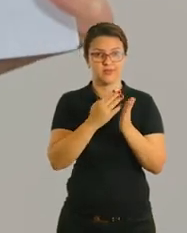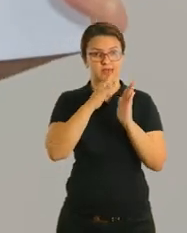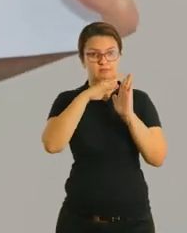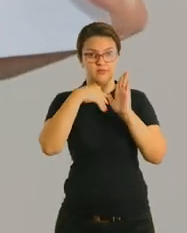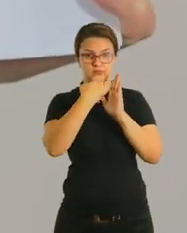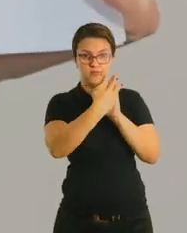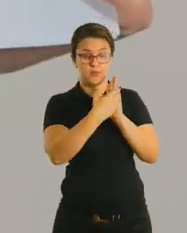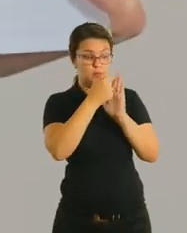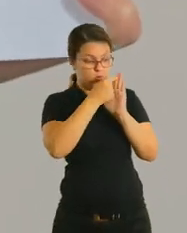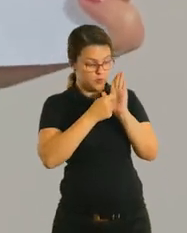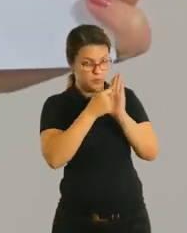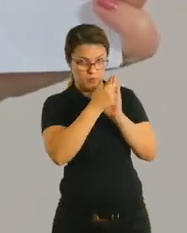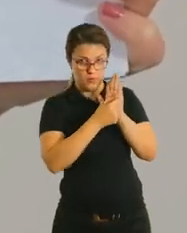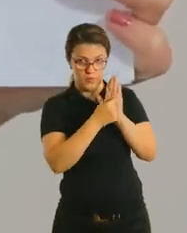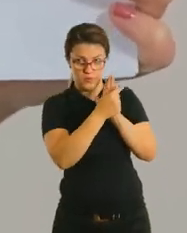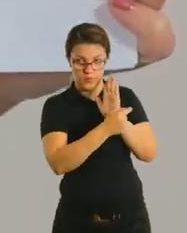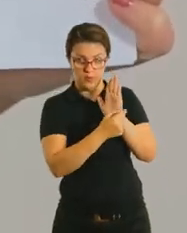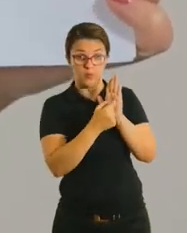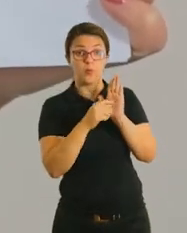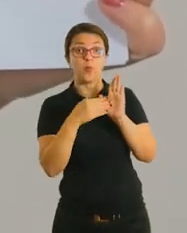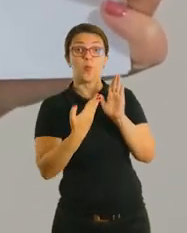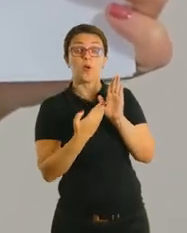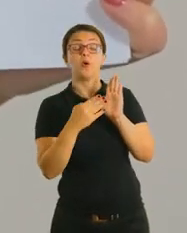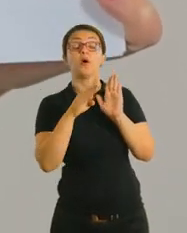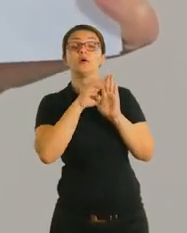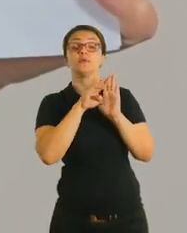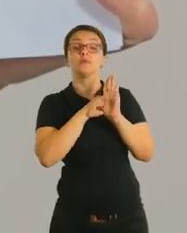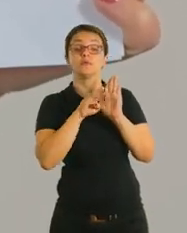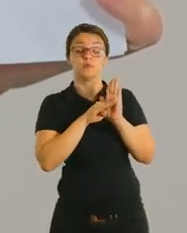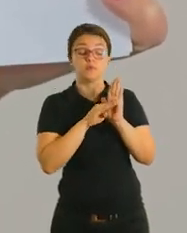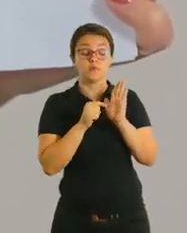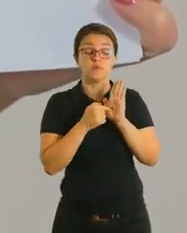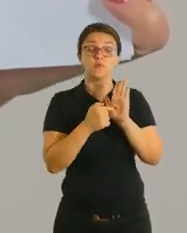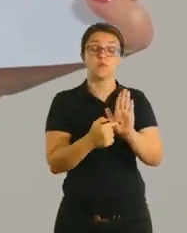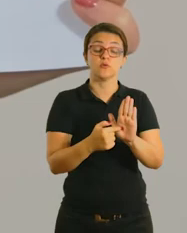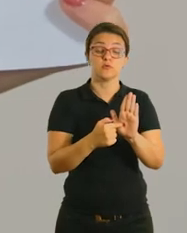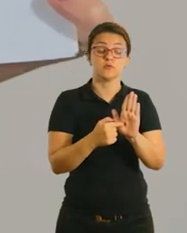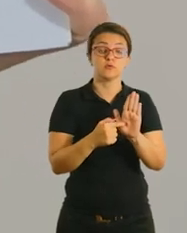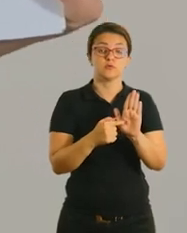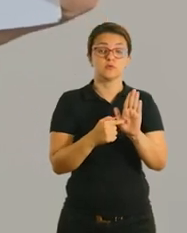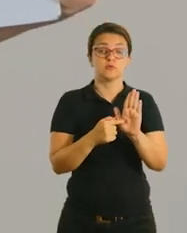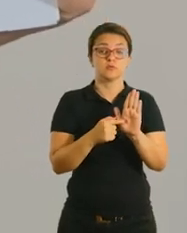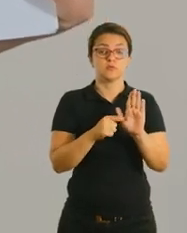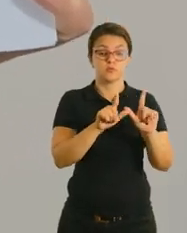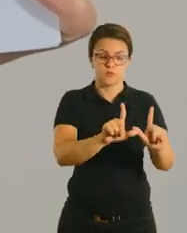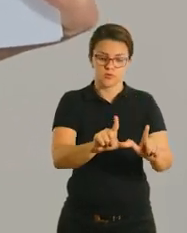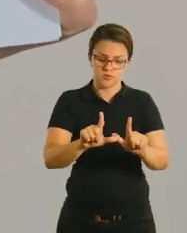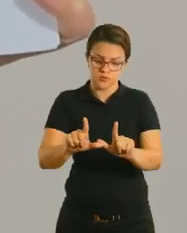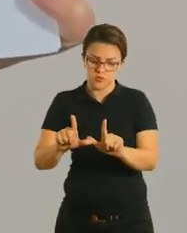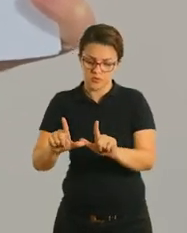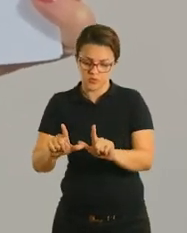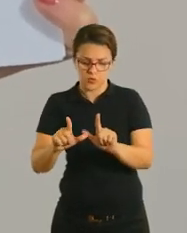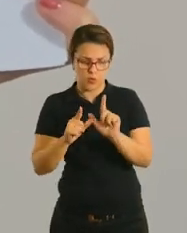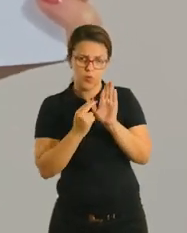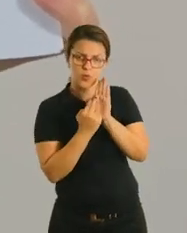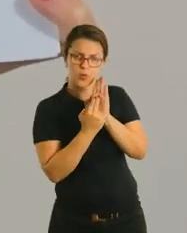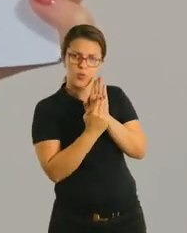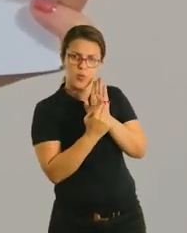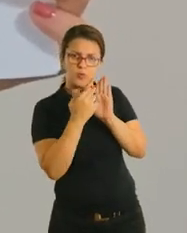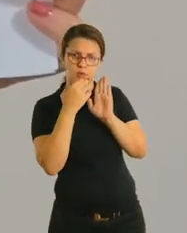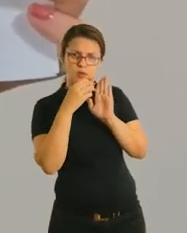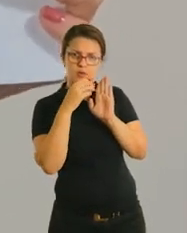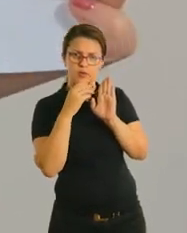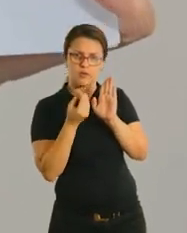um quadro semelhante a esse e escrever em qual a ordem que as frutas estão aparecendo, escrevendo o